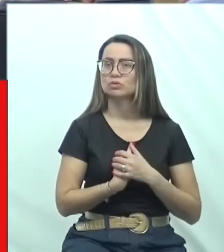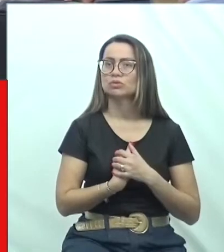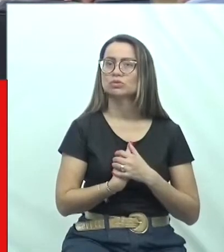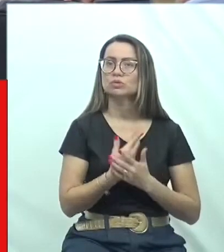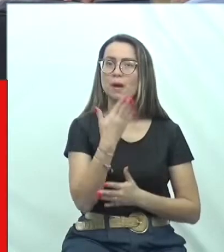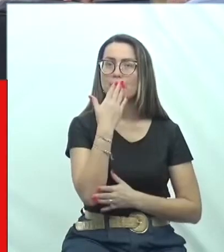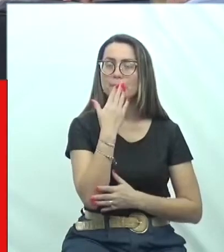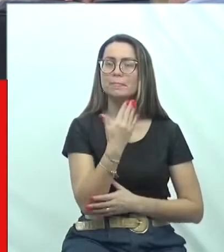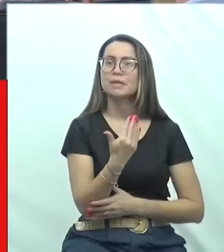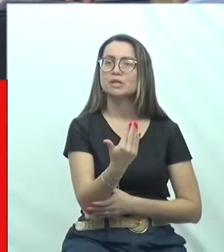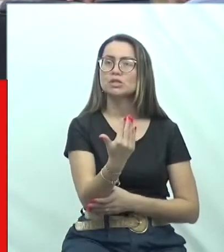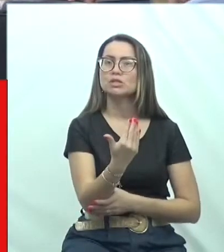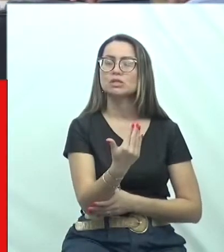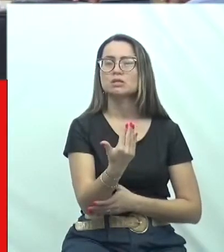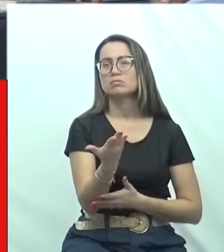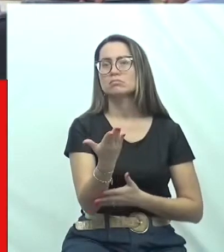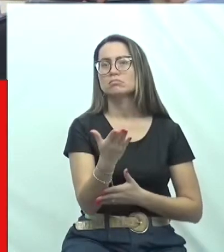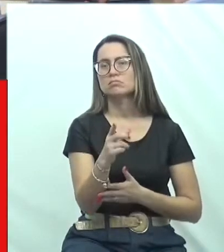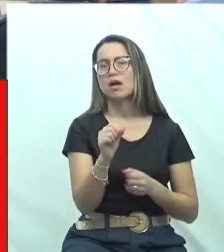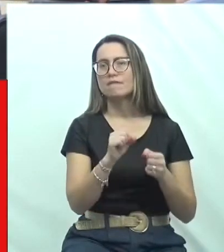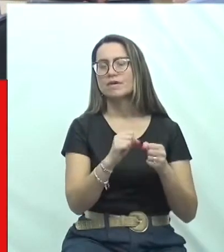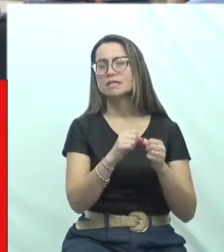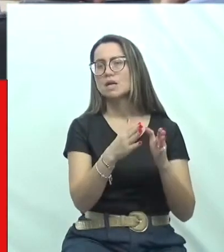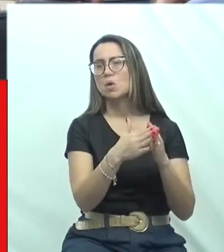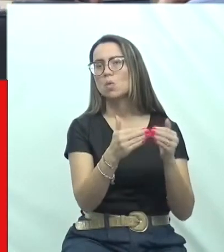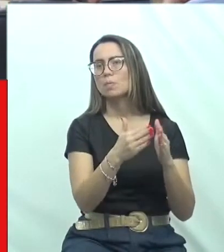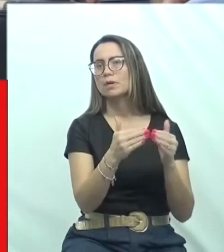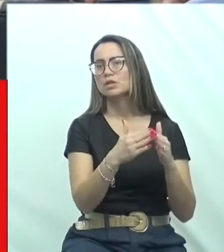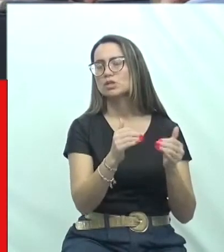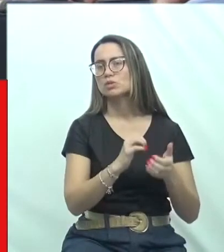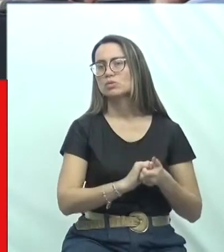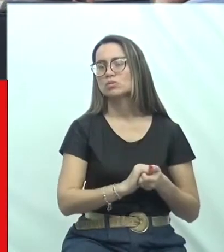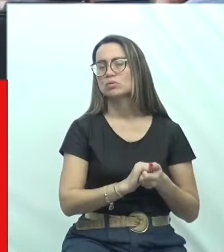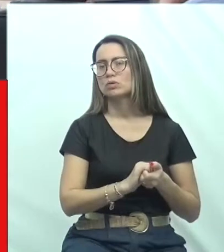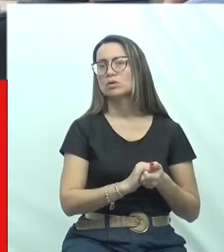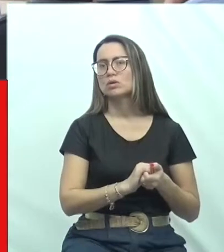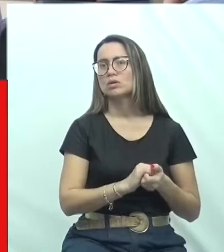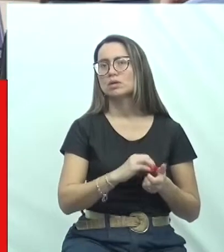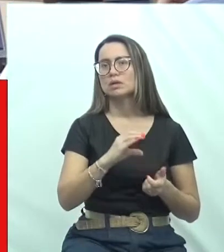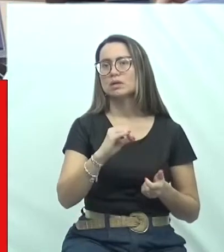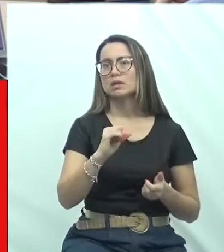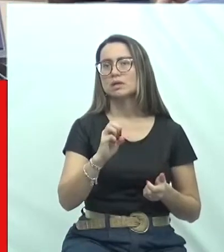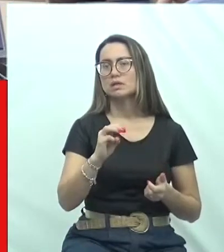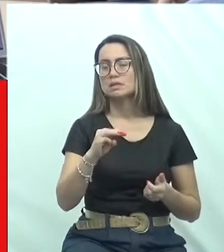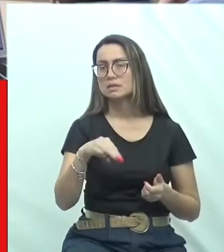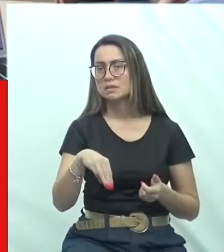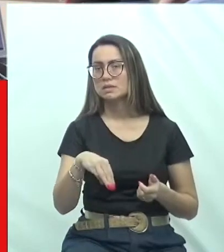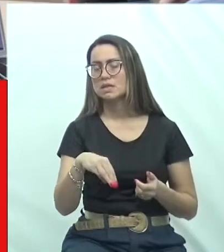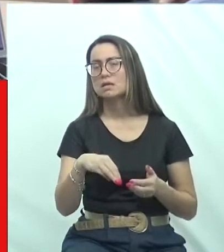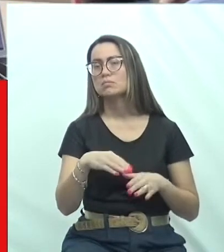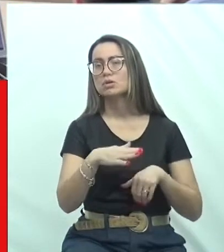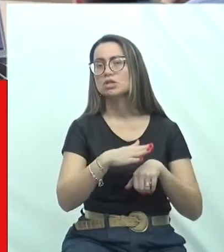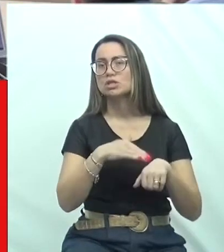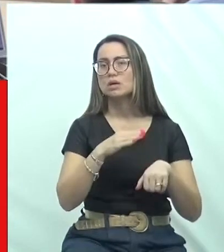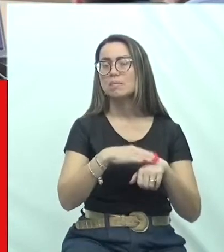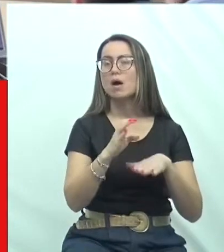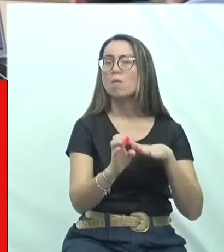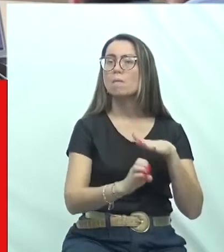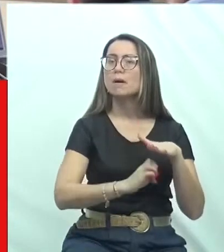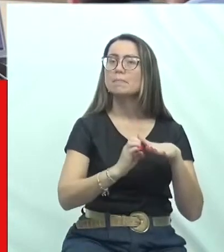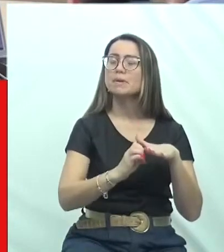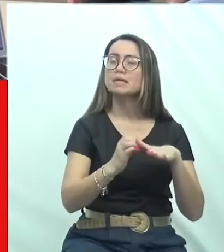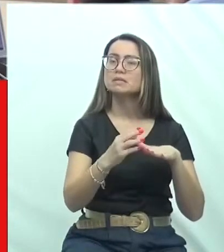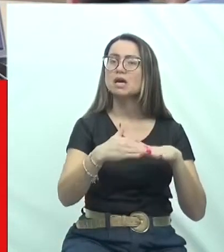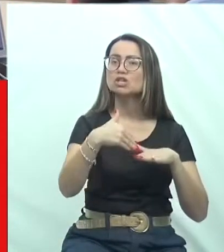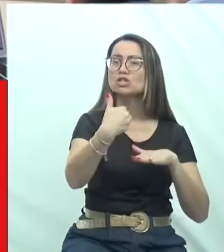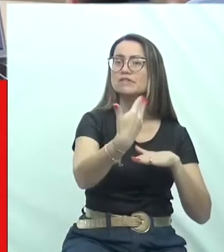pedir, através de um requerimento, que a agência reguladora, CISANSUL, possa contratar, então, uma empresa terceirizada para